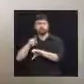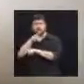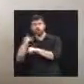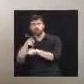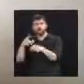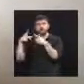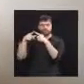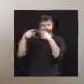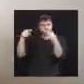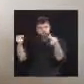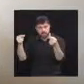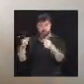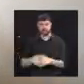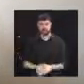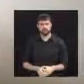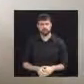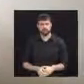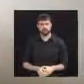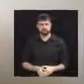japonesa.